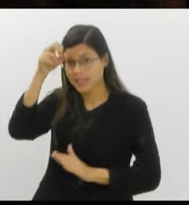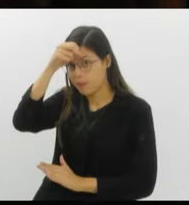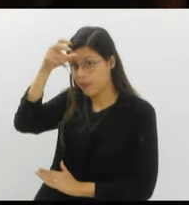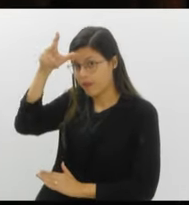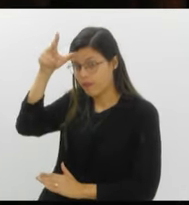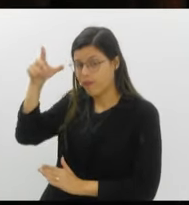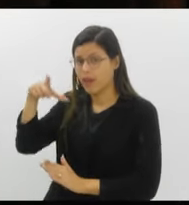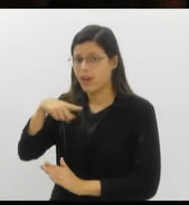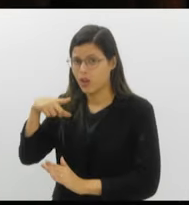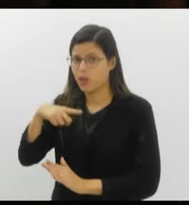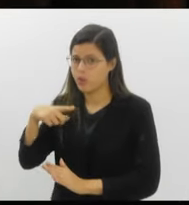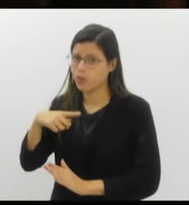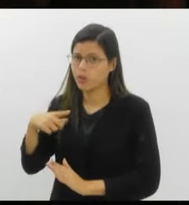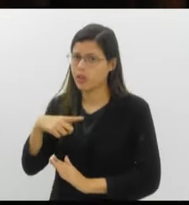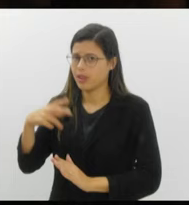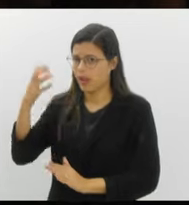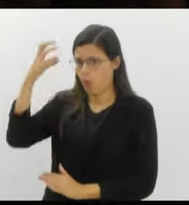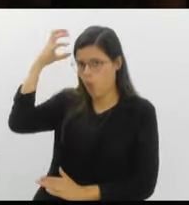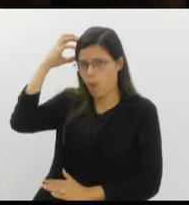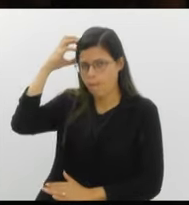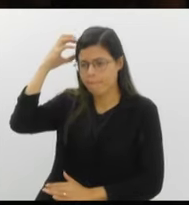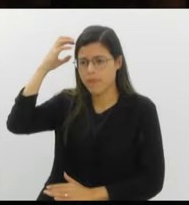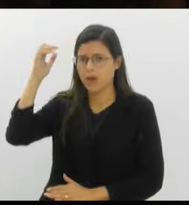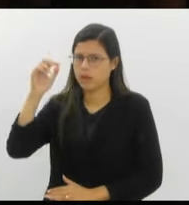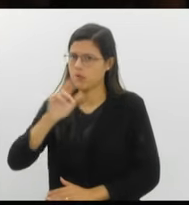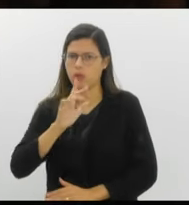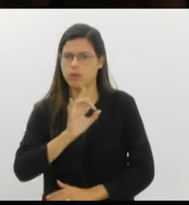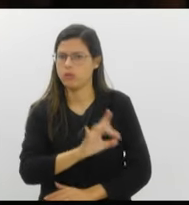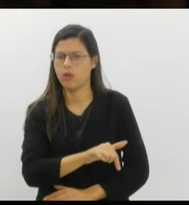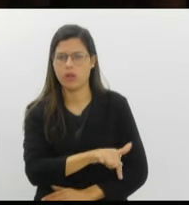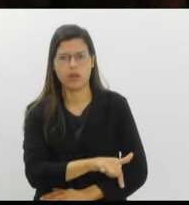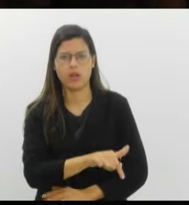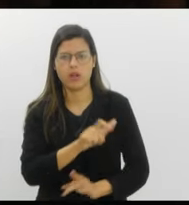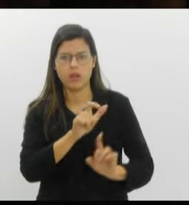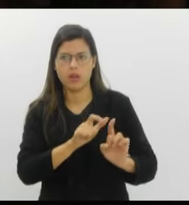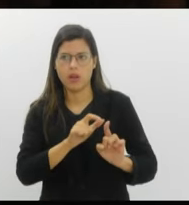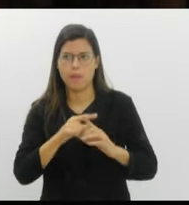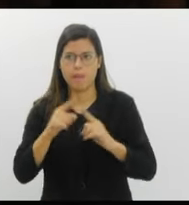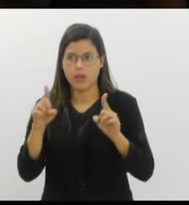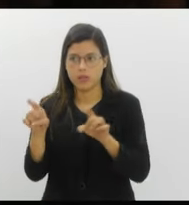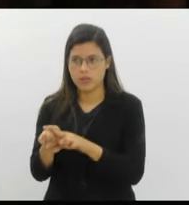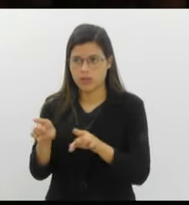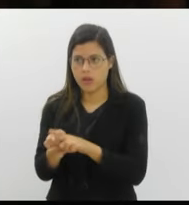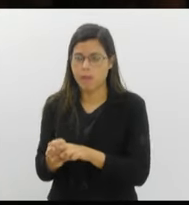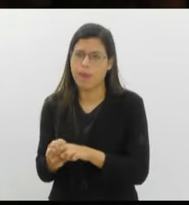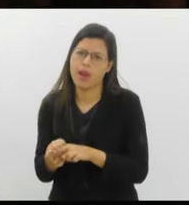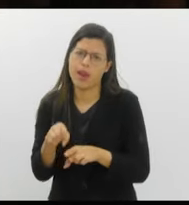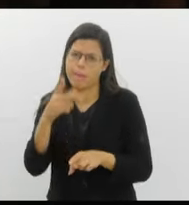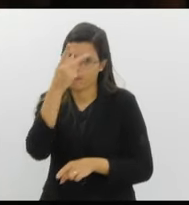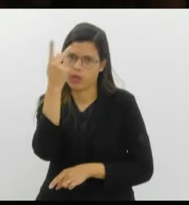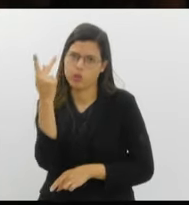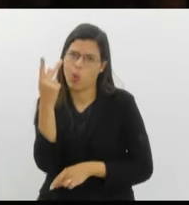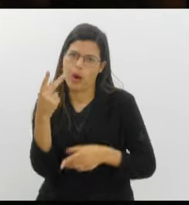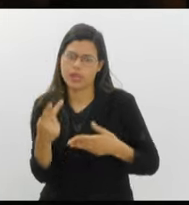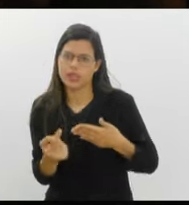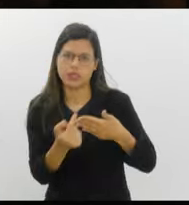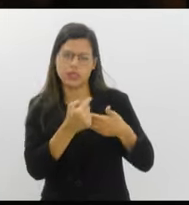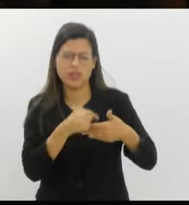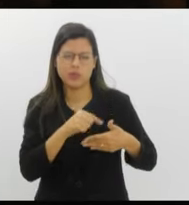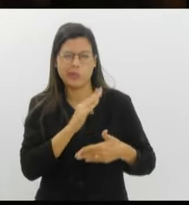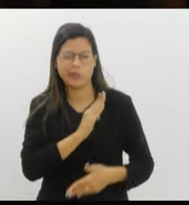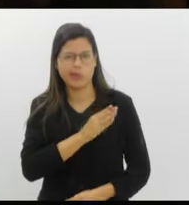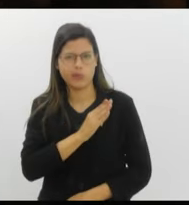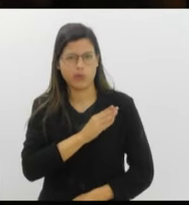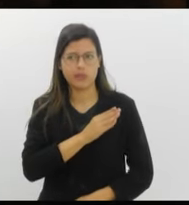sujas de sangue, aliás, não só ele, mas aquele que mora no seu coração, e eu sei que o